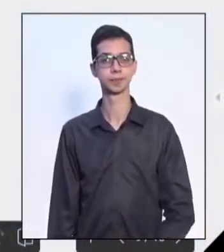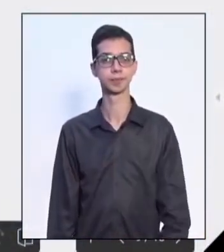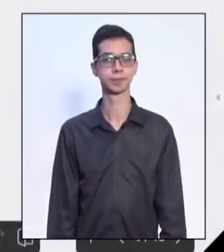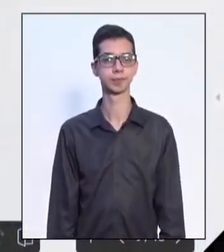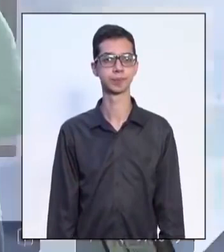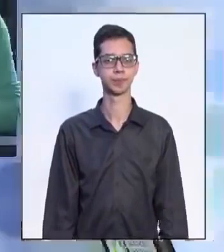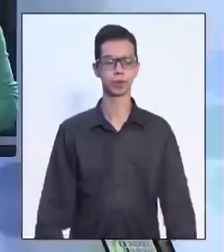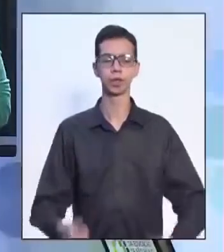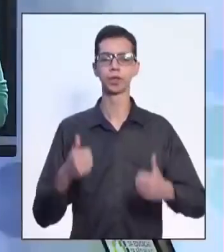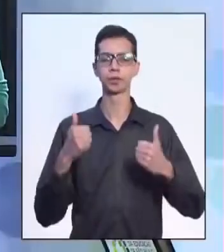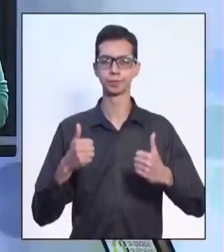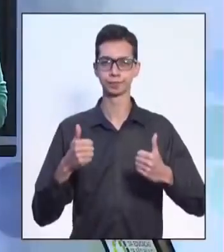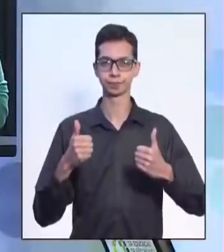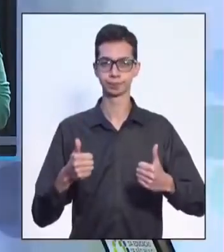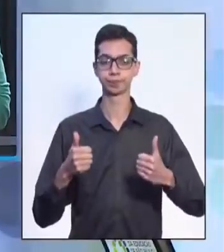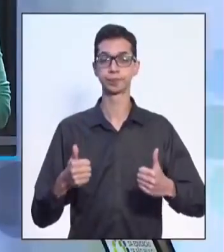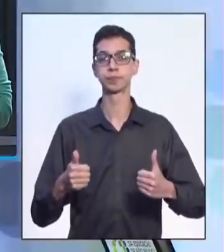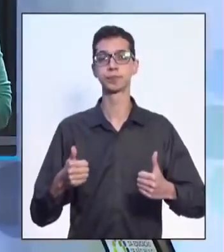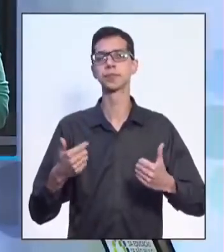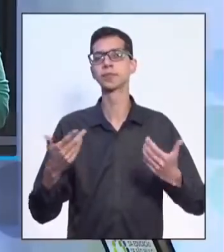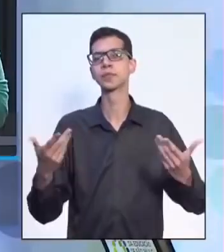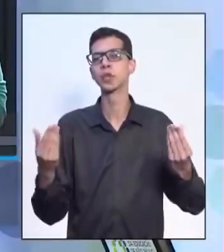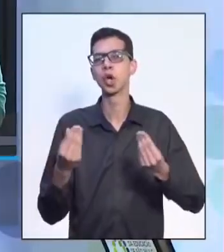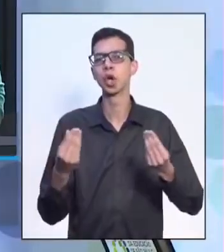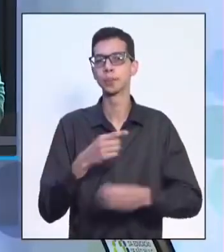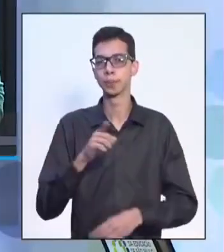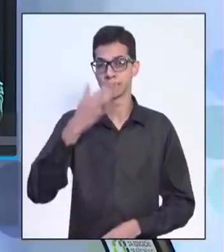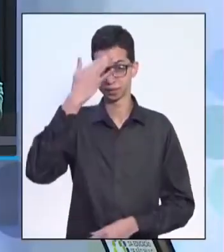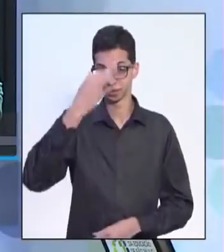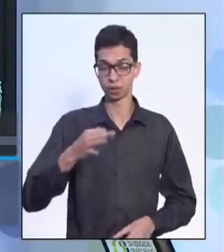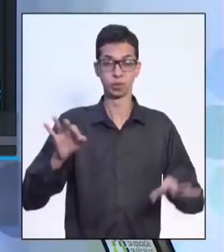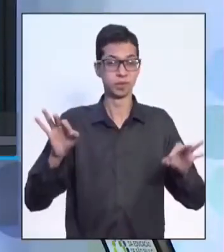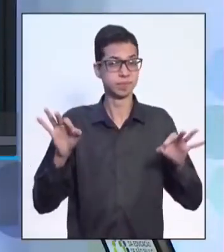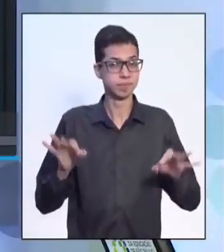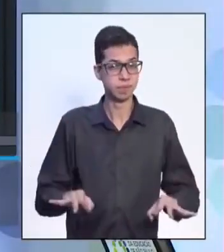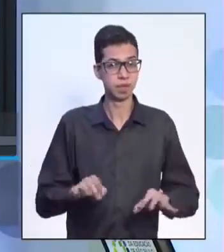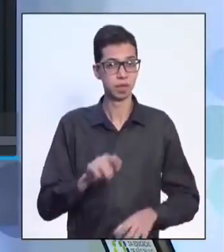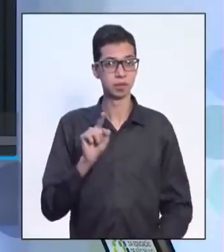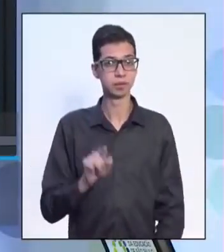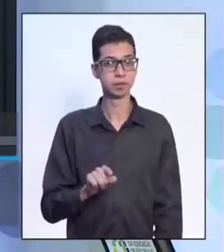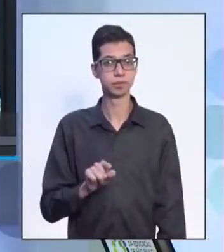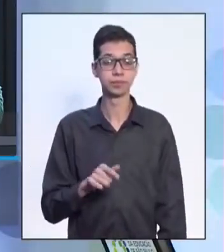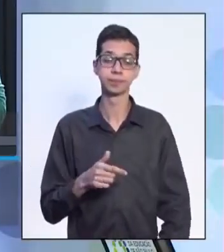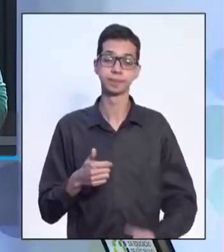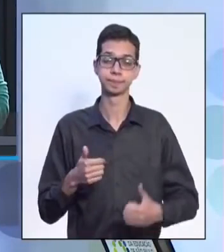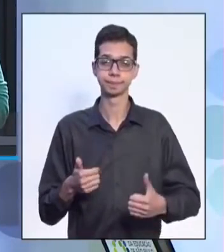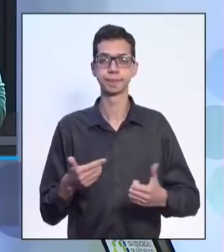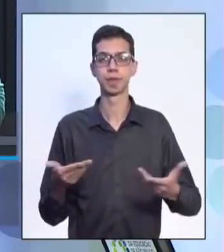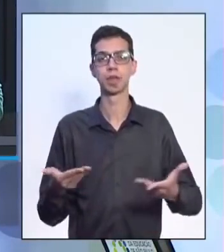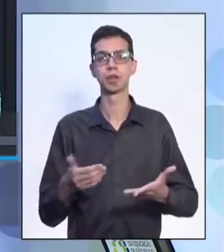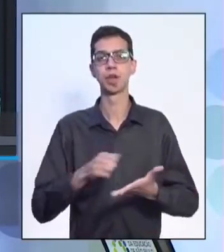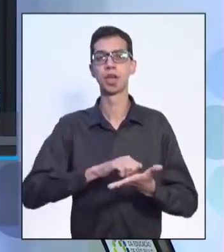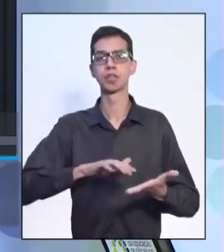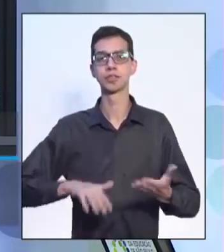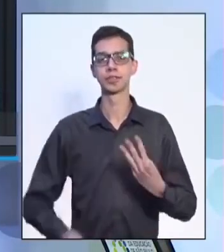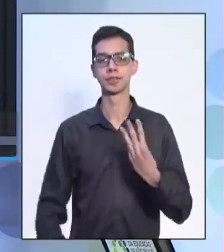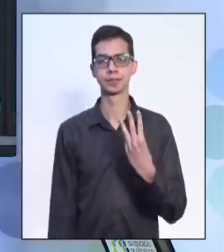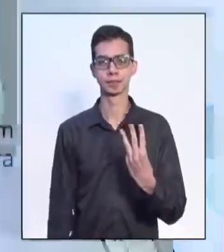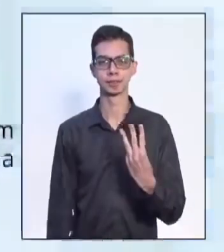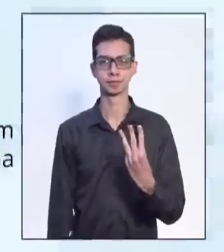Muito bem. Será que vocês entenderam de verdade? Bom, vamos lá então na atividade